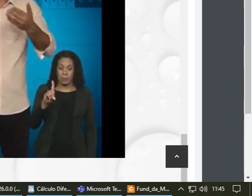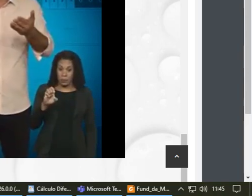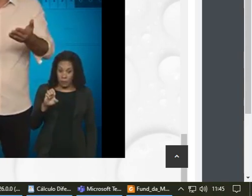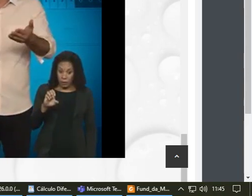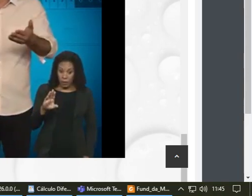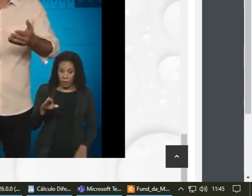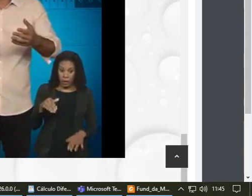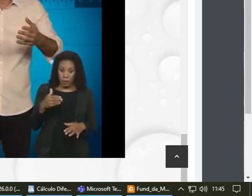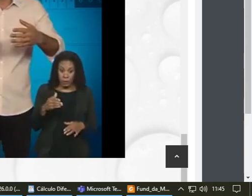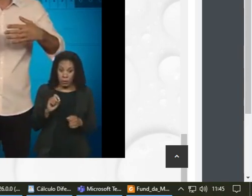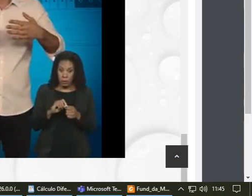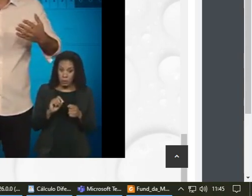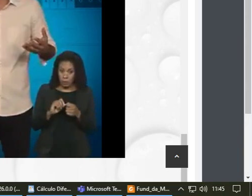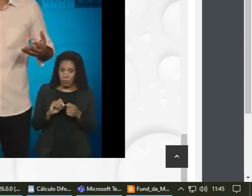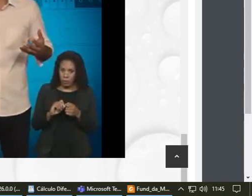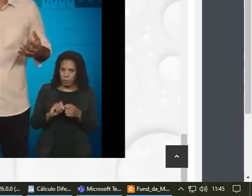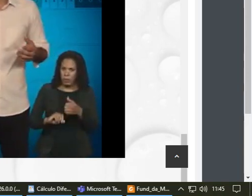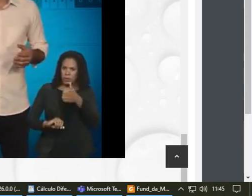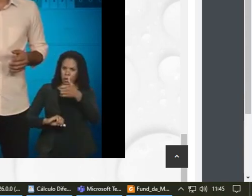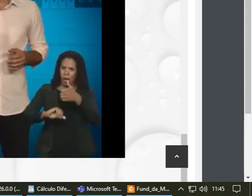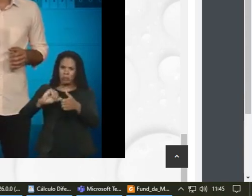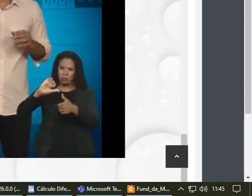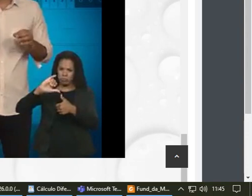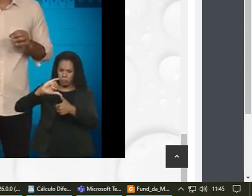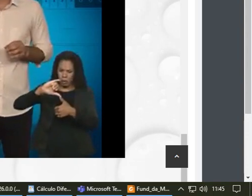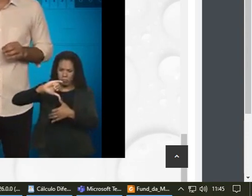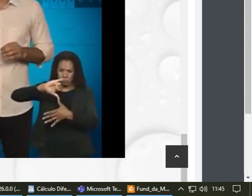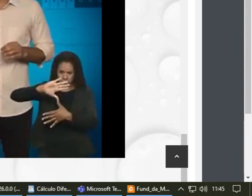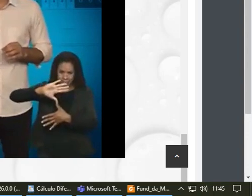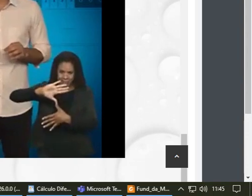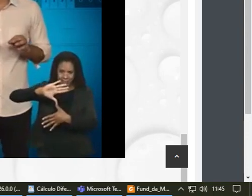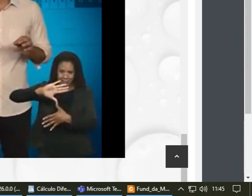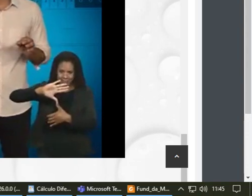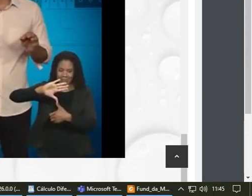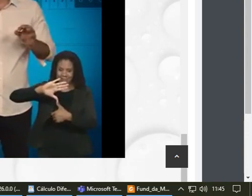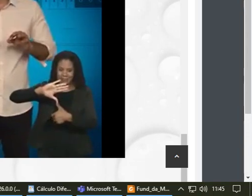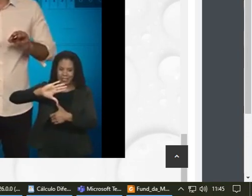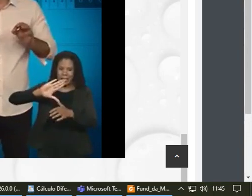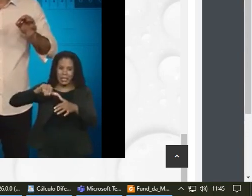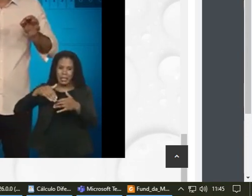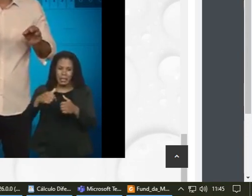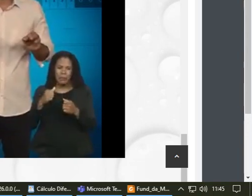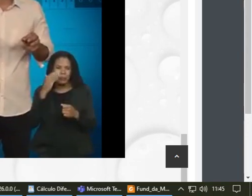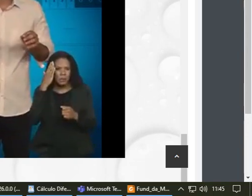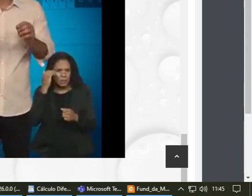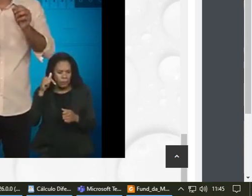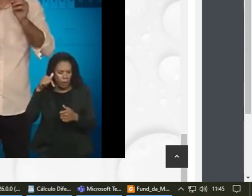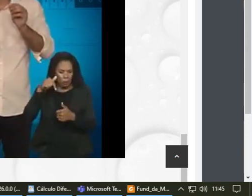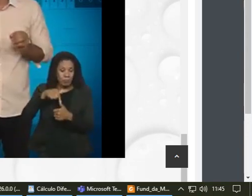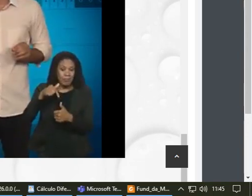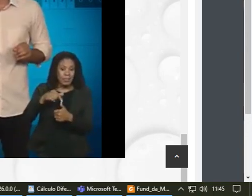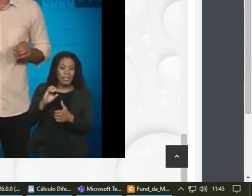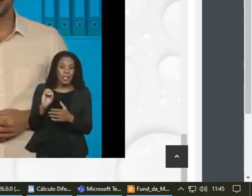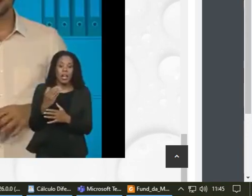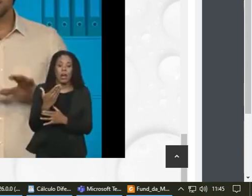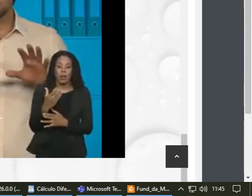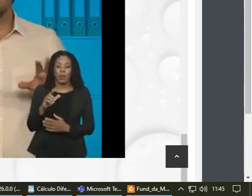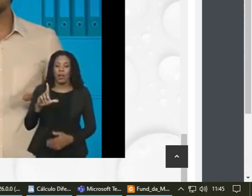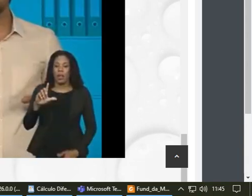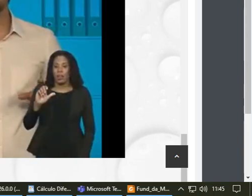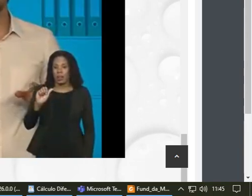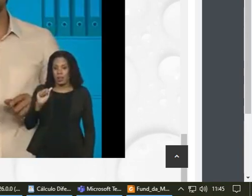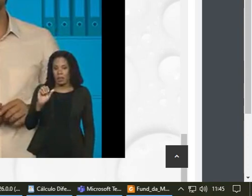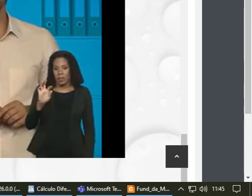construir na região sudeste, que é uma área tropical, já sei que eu preciso considerar a ocorrência de solos classificados como lateríticos.